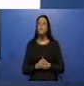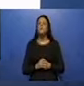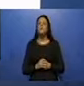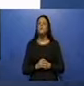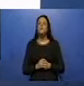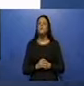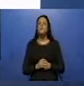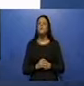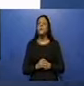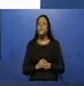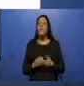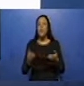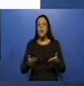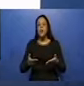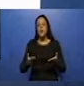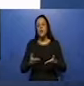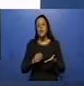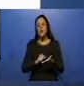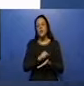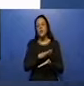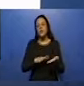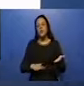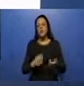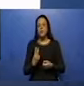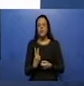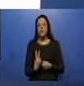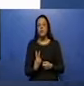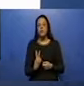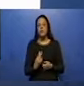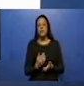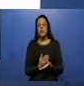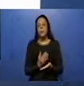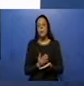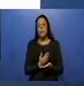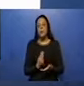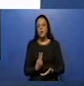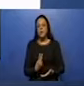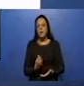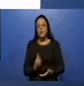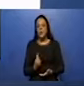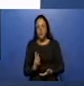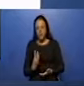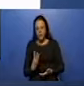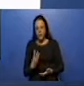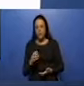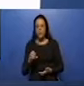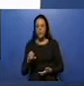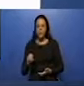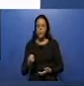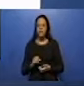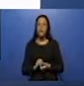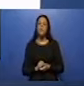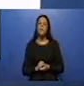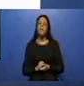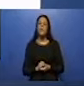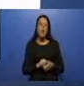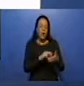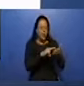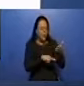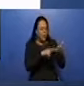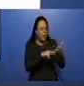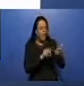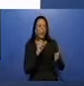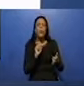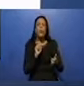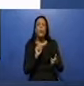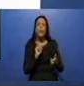Vamos resolver agora a atividade 2, na página 230. Vamos fazer a leitura do que se pede.